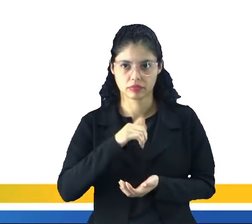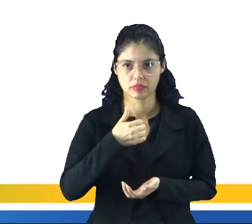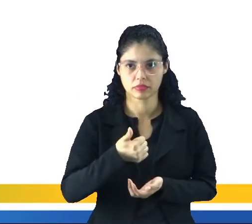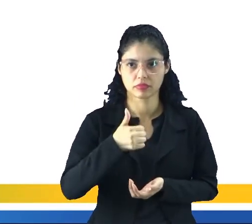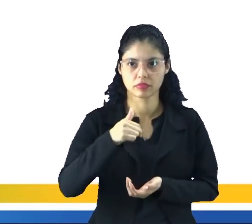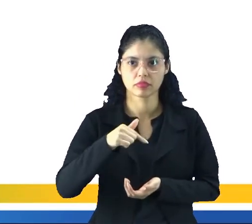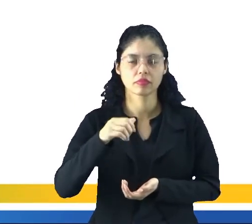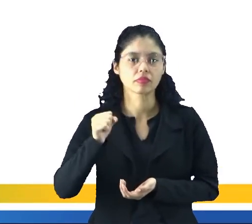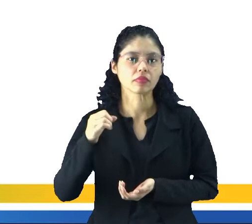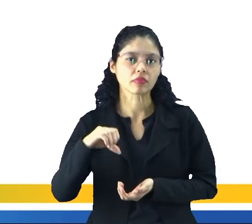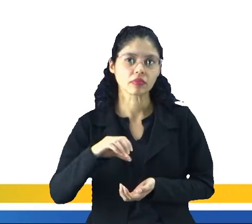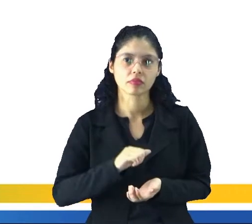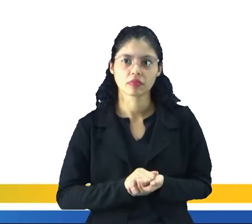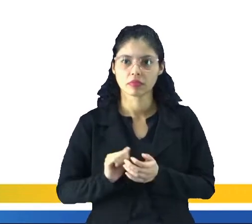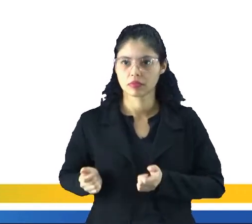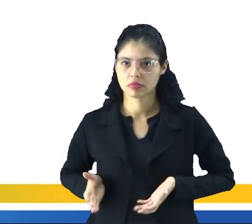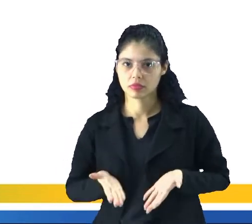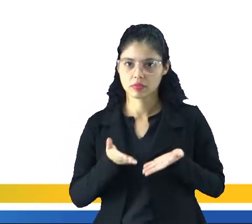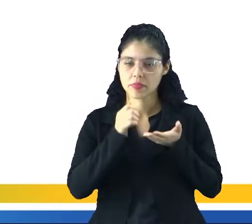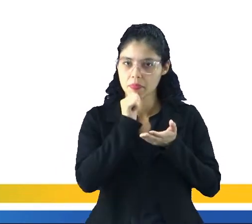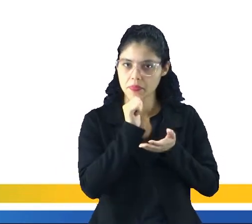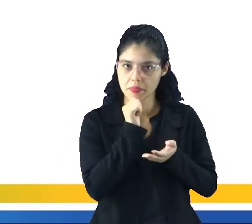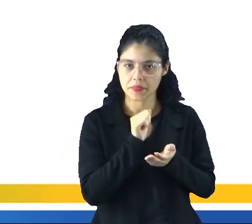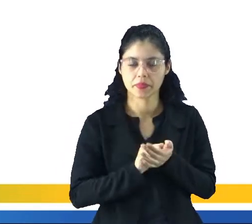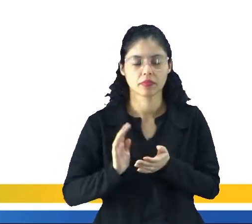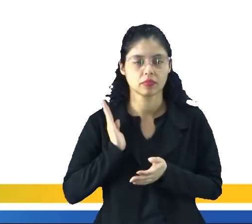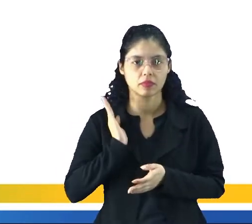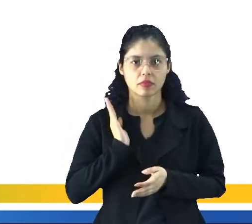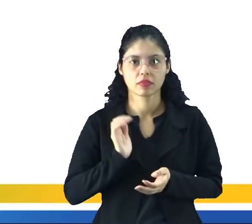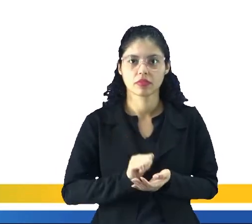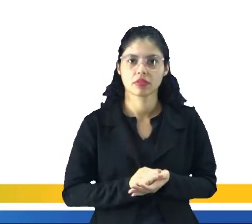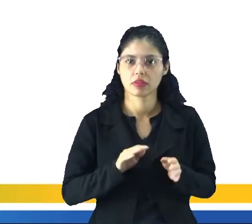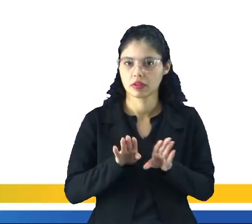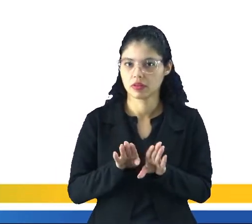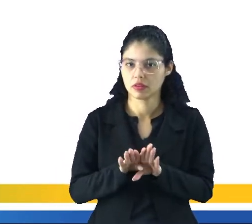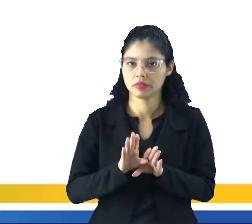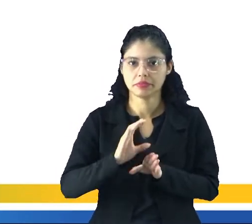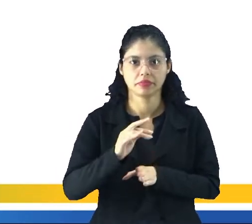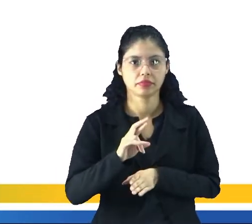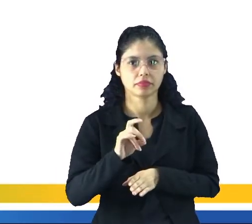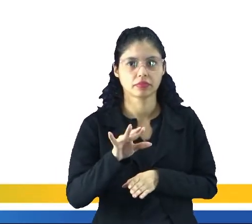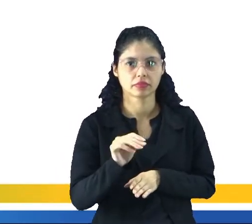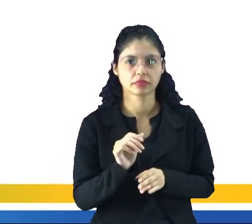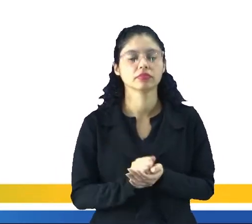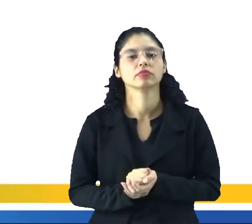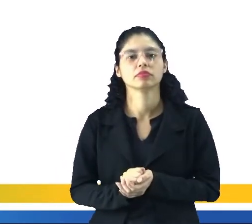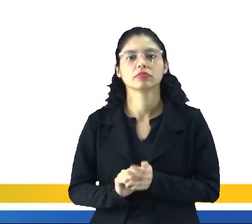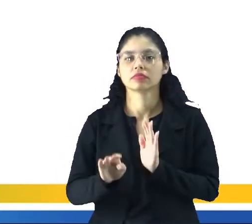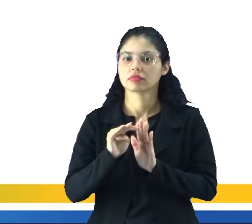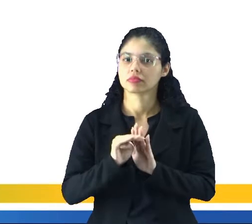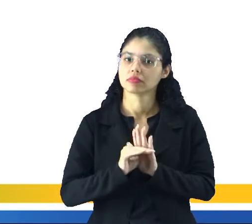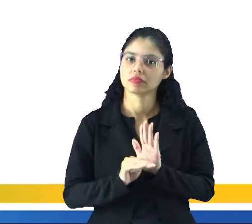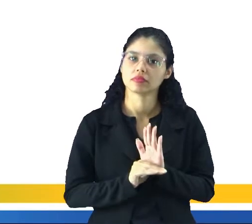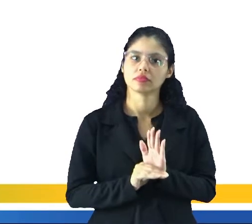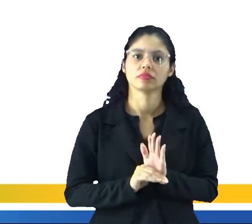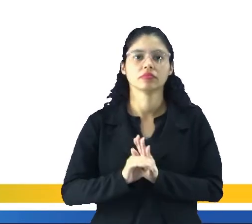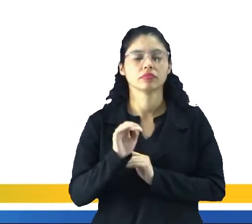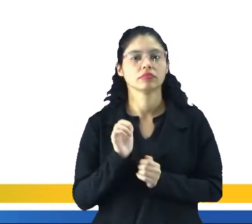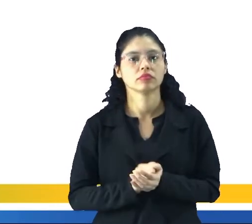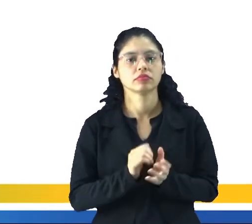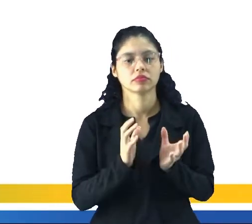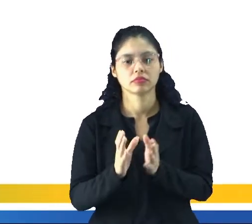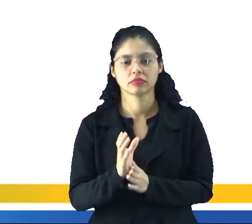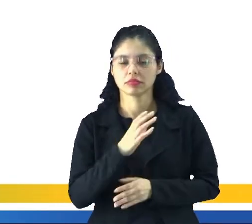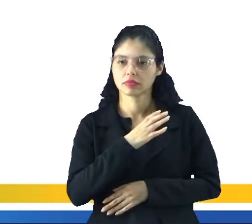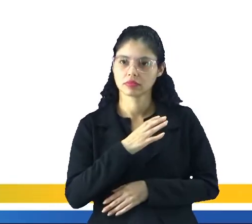Foi um movimento impulsionado pela burguesia e contou com a participação dos camponeses e das classes urbanas que viviam na miséria. Em